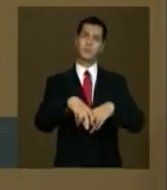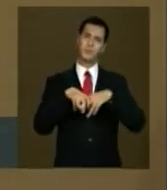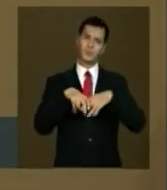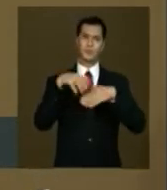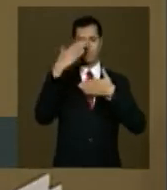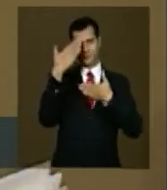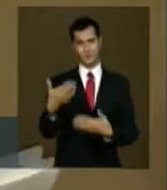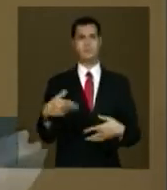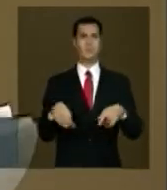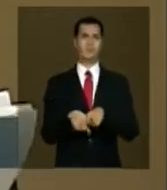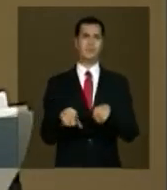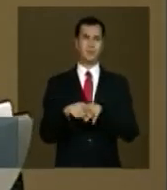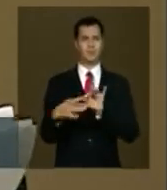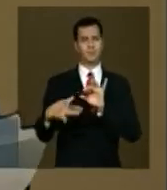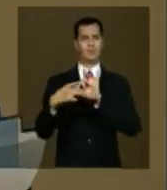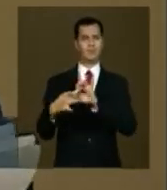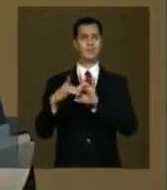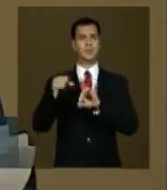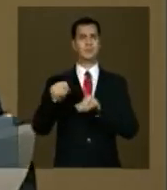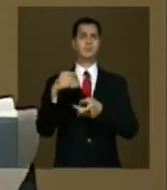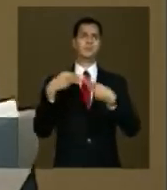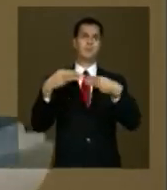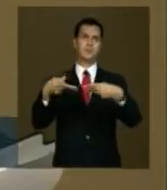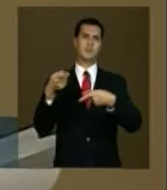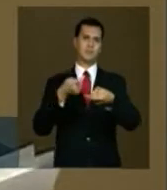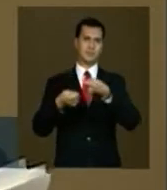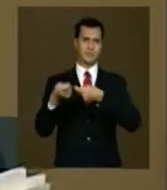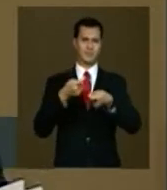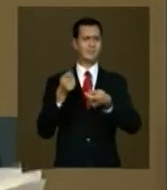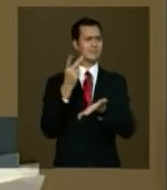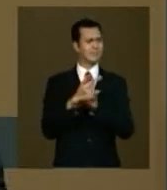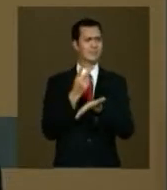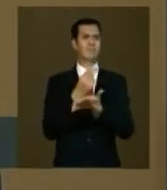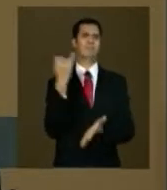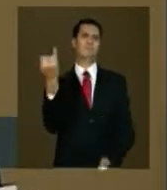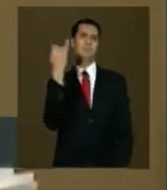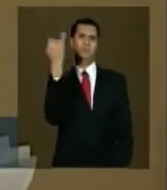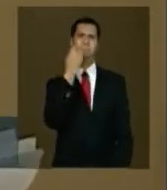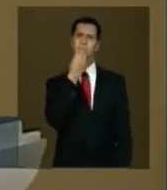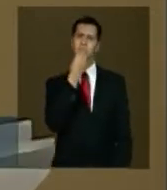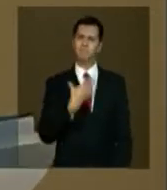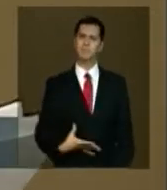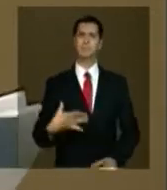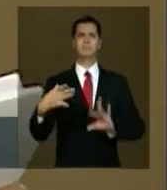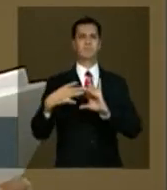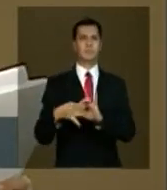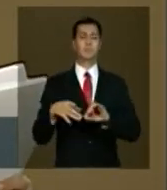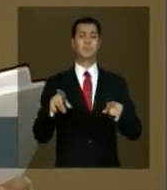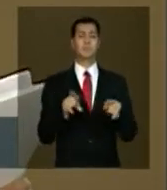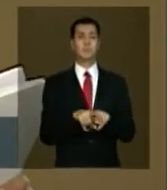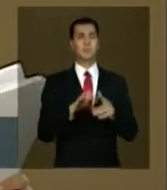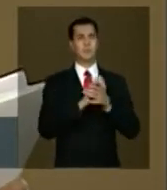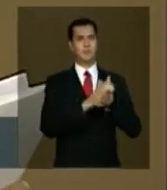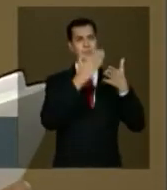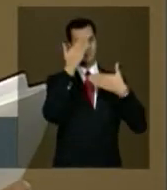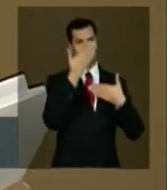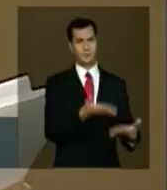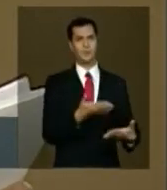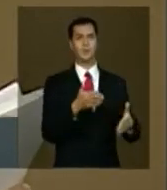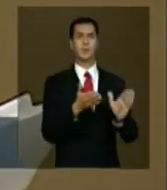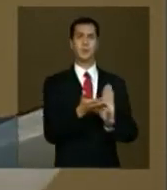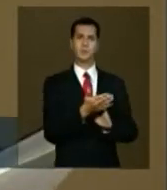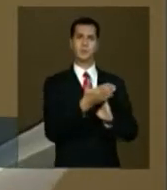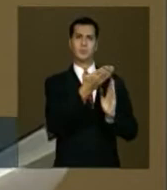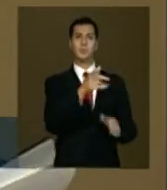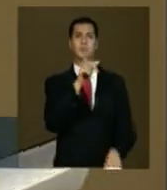parceria do Ministério da Fazenda sempre estratégica queria cumprimentar também o nosso professor da Universidade Estadual de